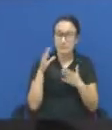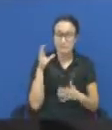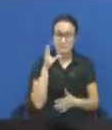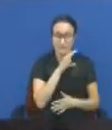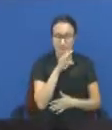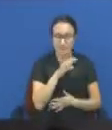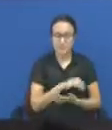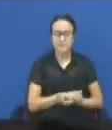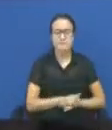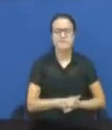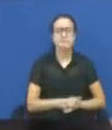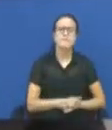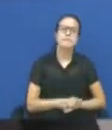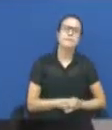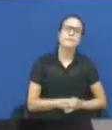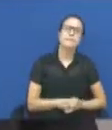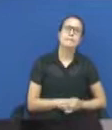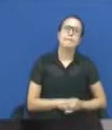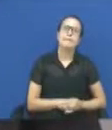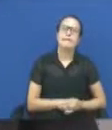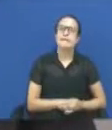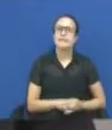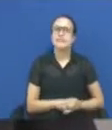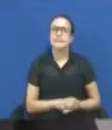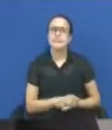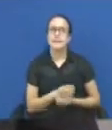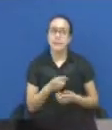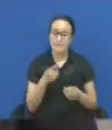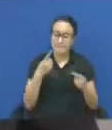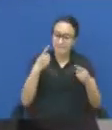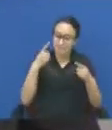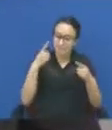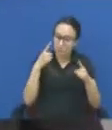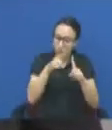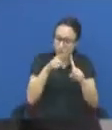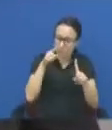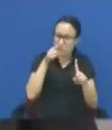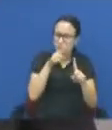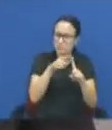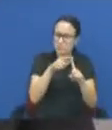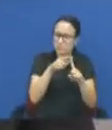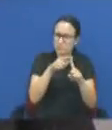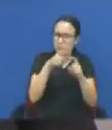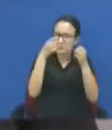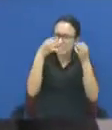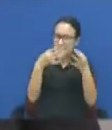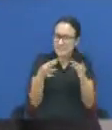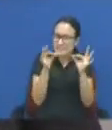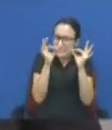sempre tem um motivo justo para que a gente possa fazer uso desse